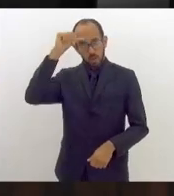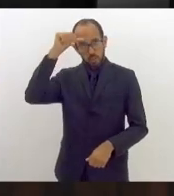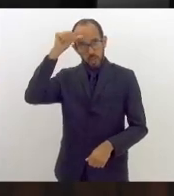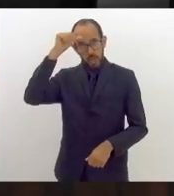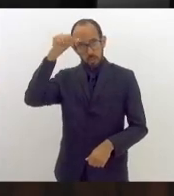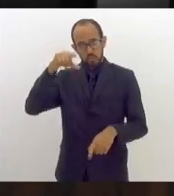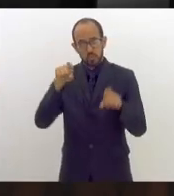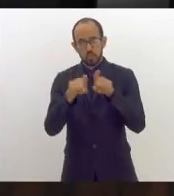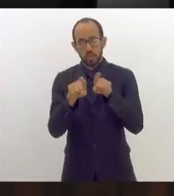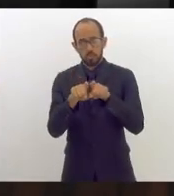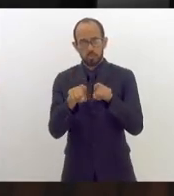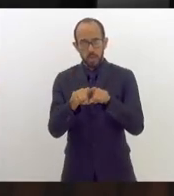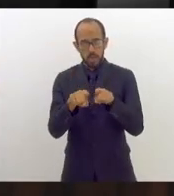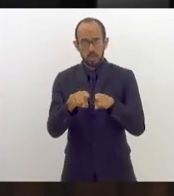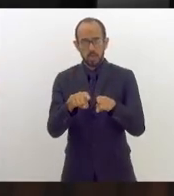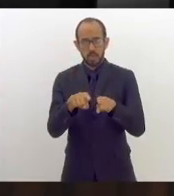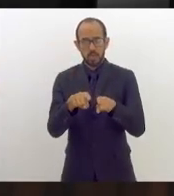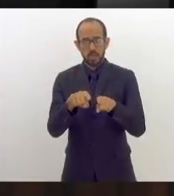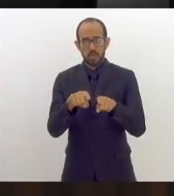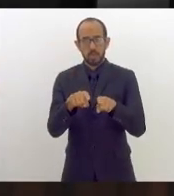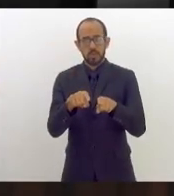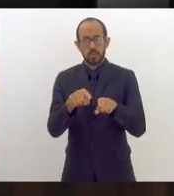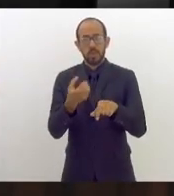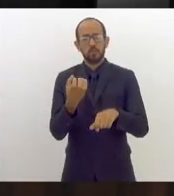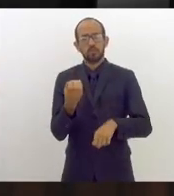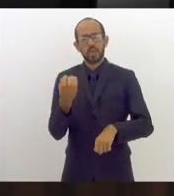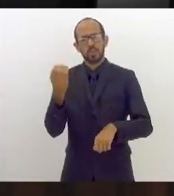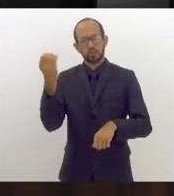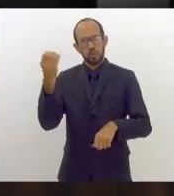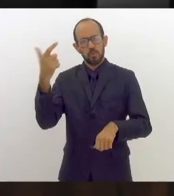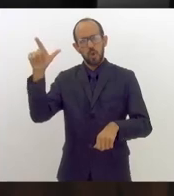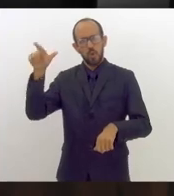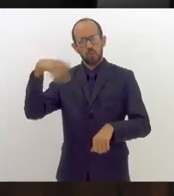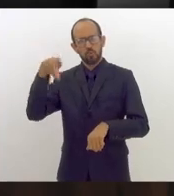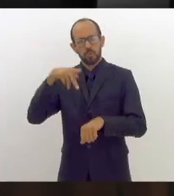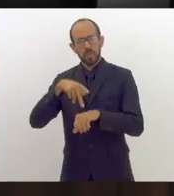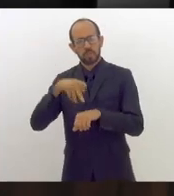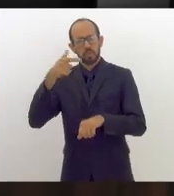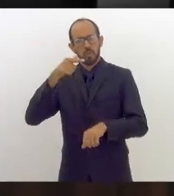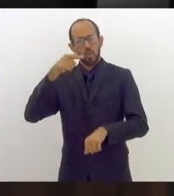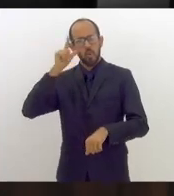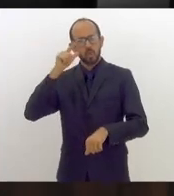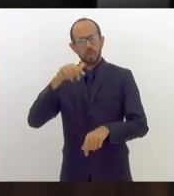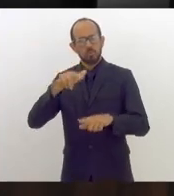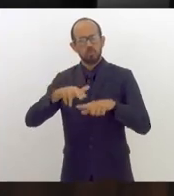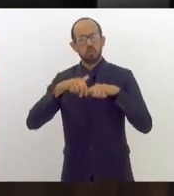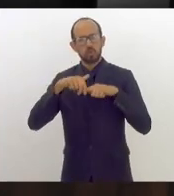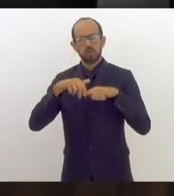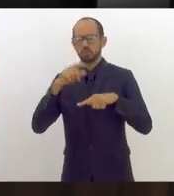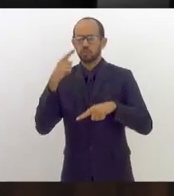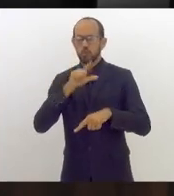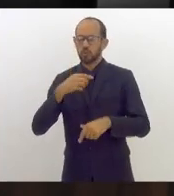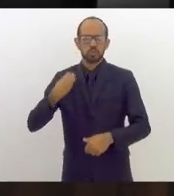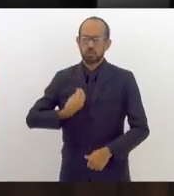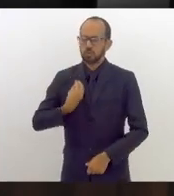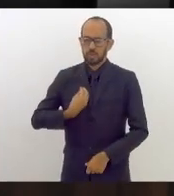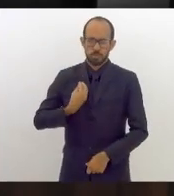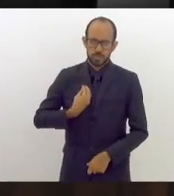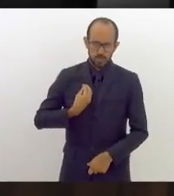que saiu em Viagem Internacional ontem e por esse motivo não está presente